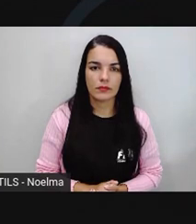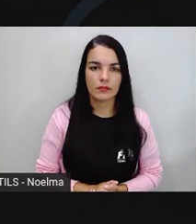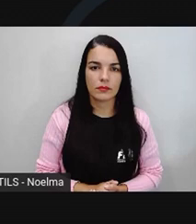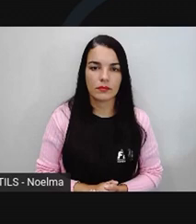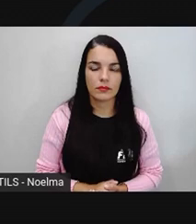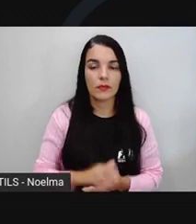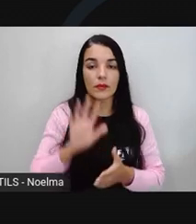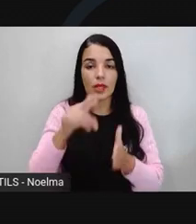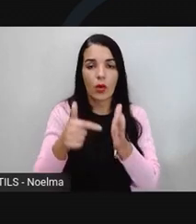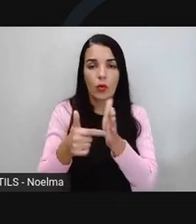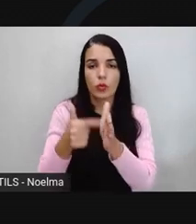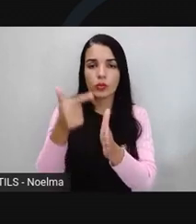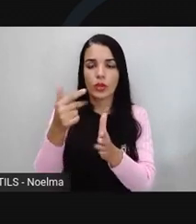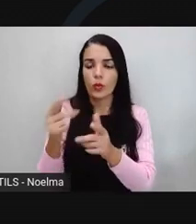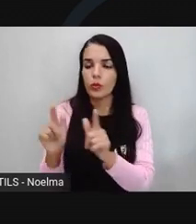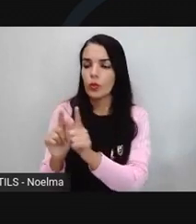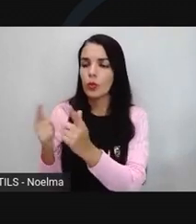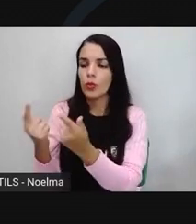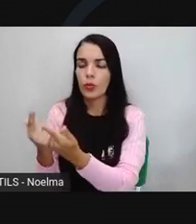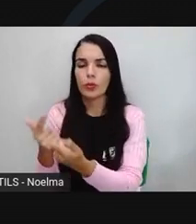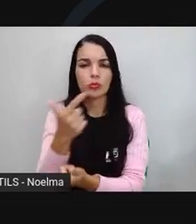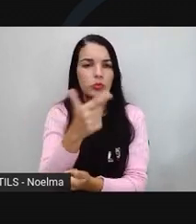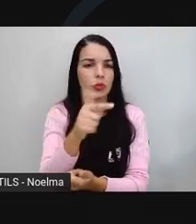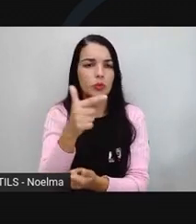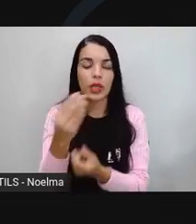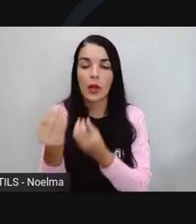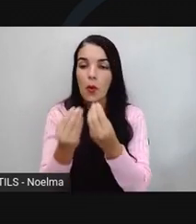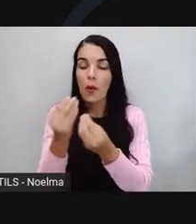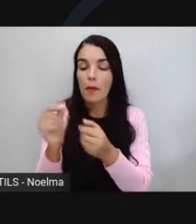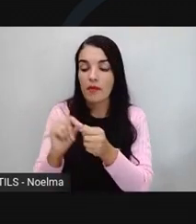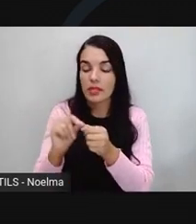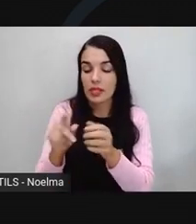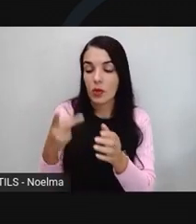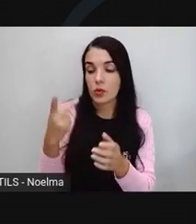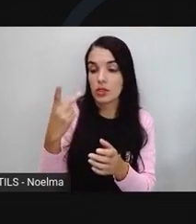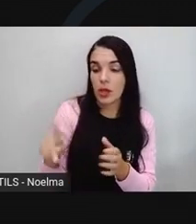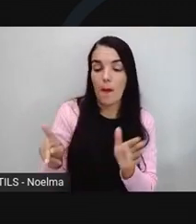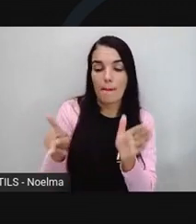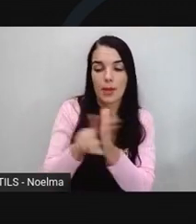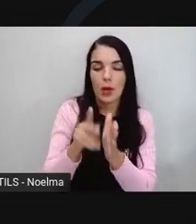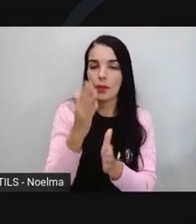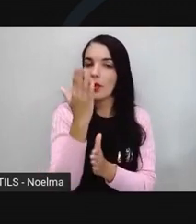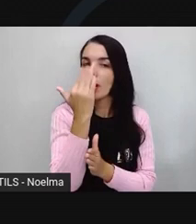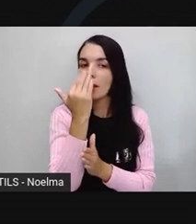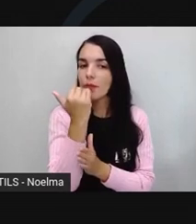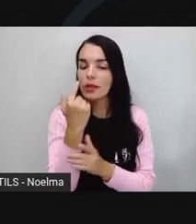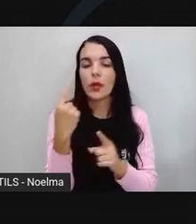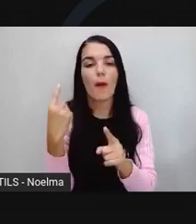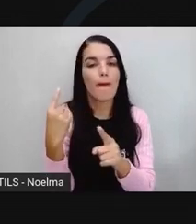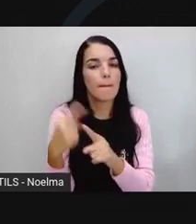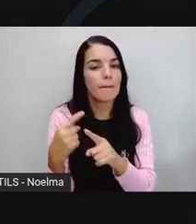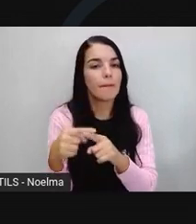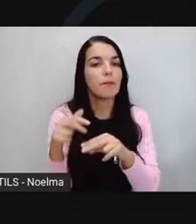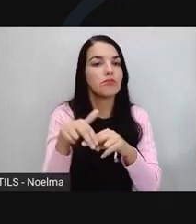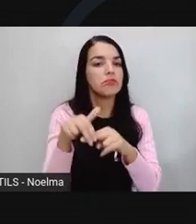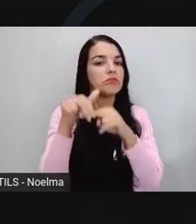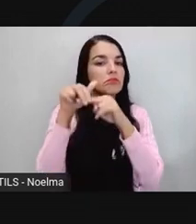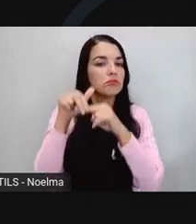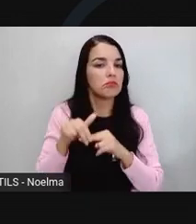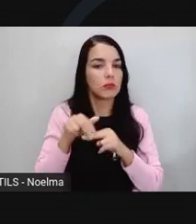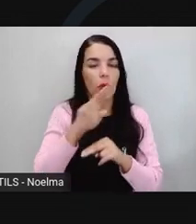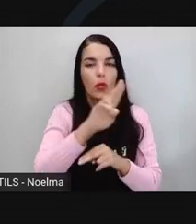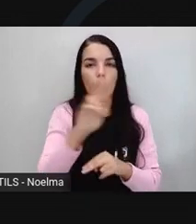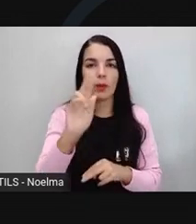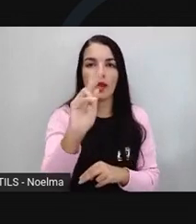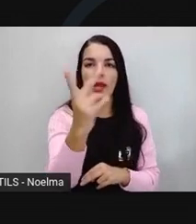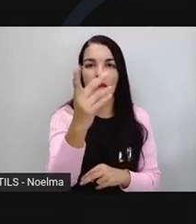O segundo não tem a capacidade de produzir seu próprio alimento. Por isso, é chamado de